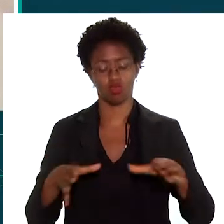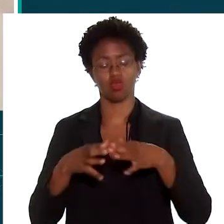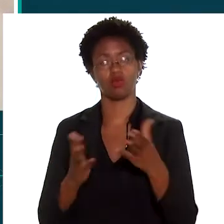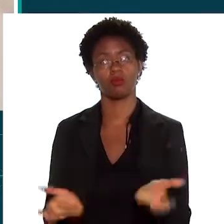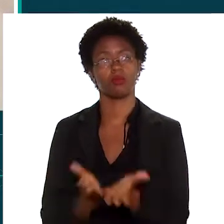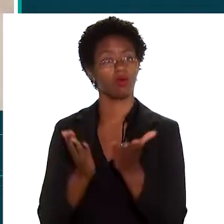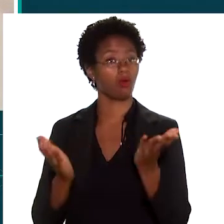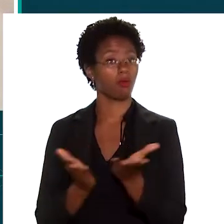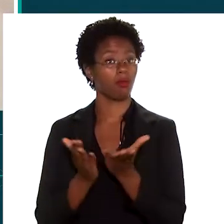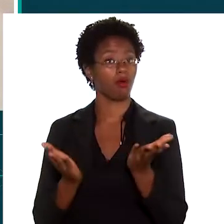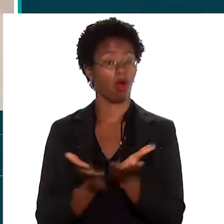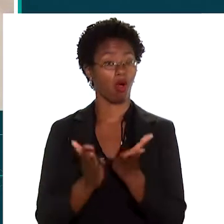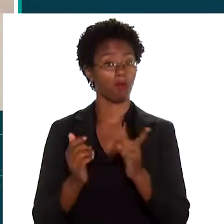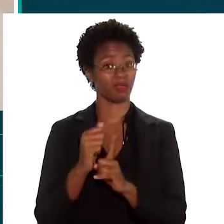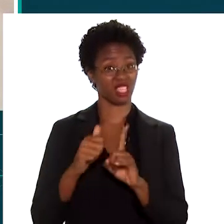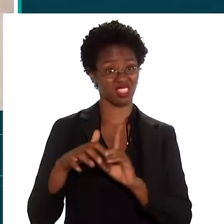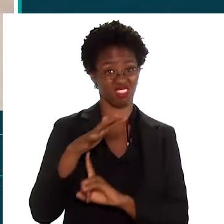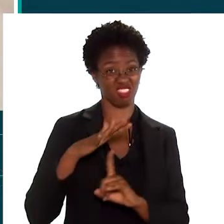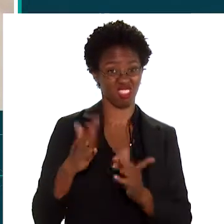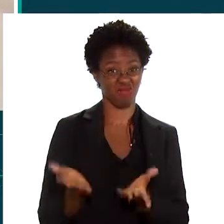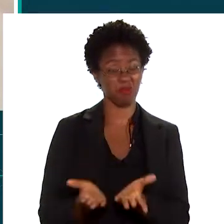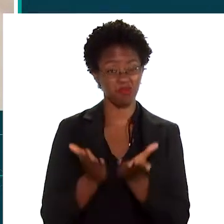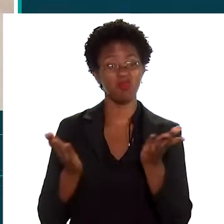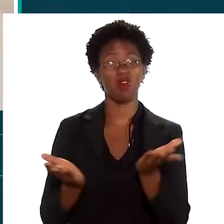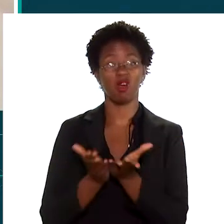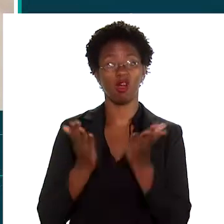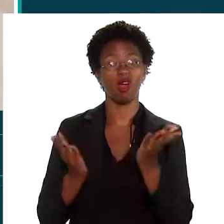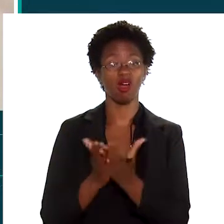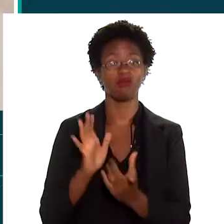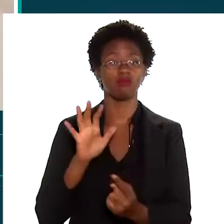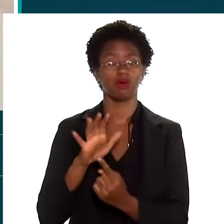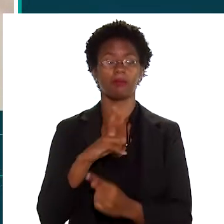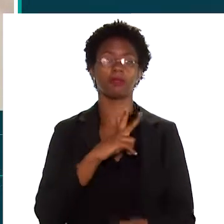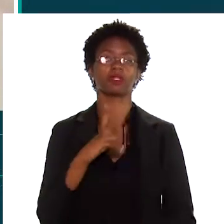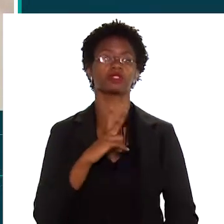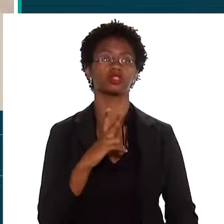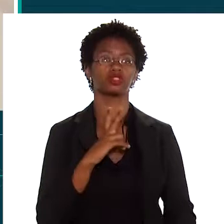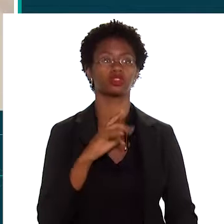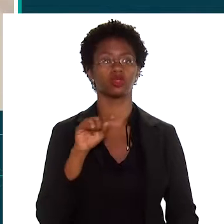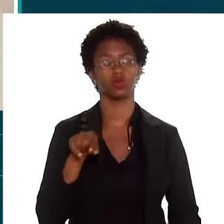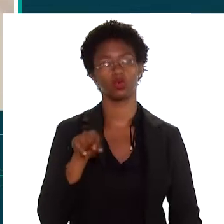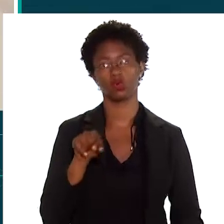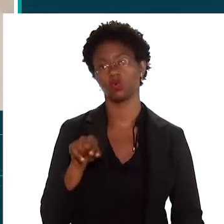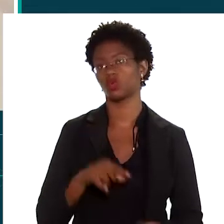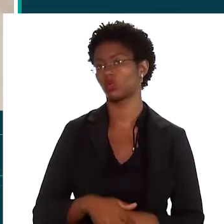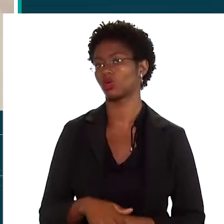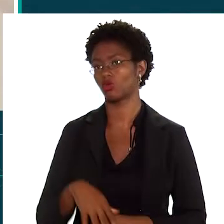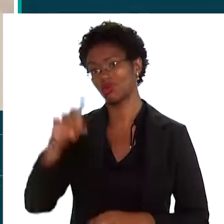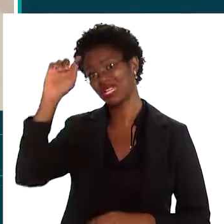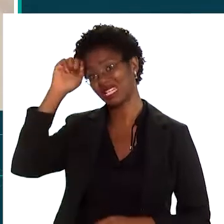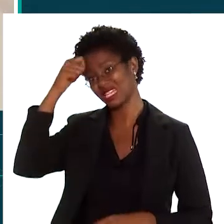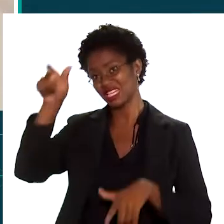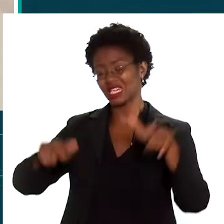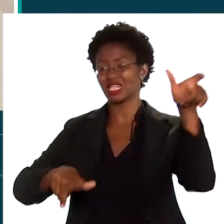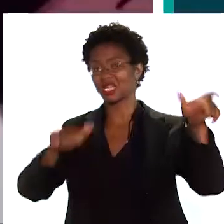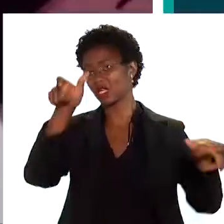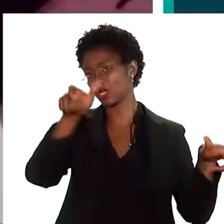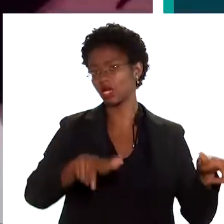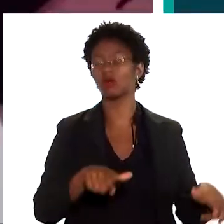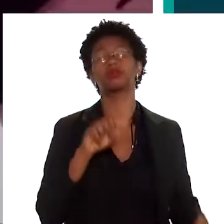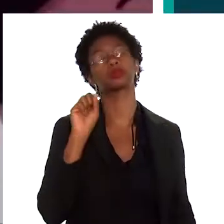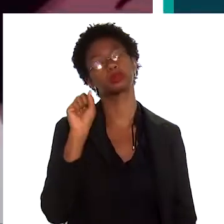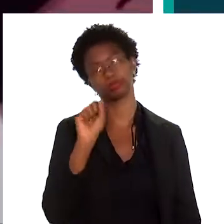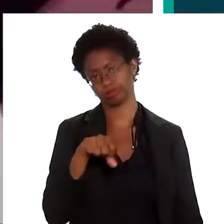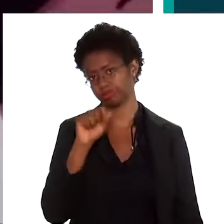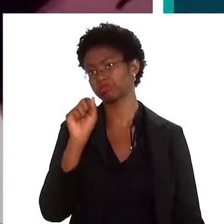mais pobre, a camada social mais pobre, e particularmente os negros,